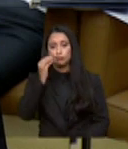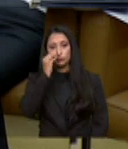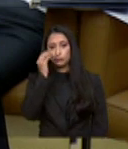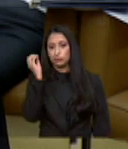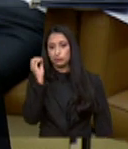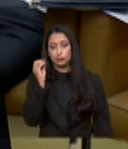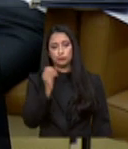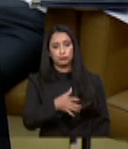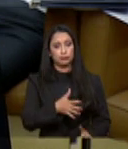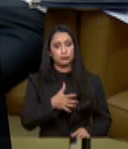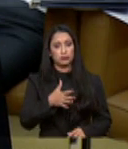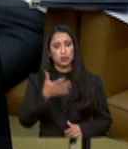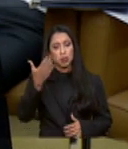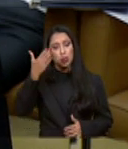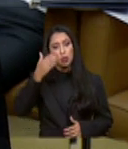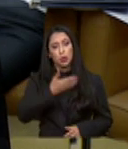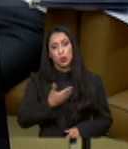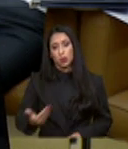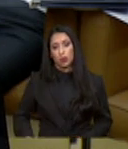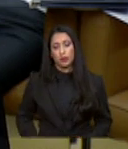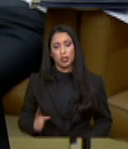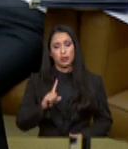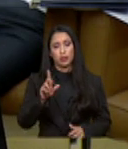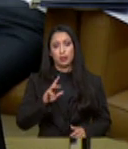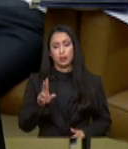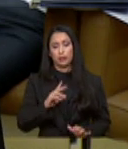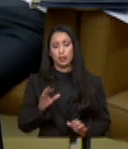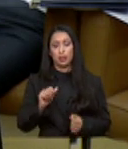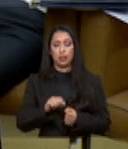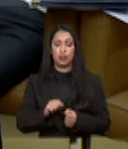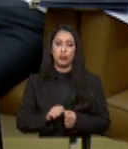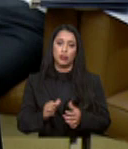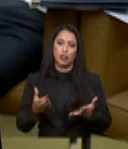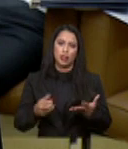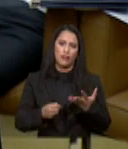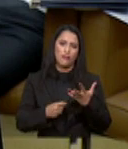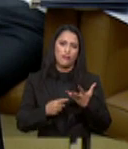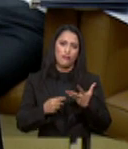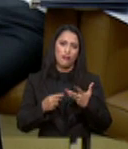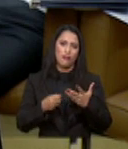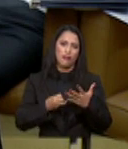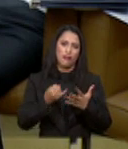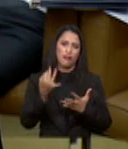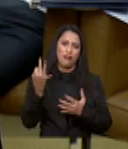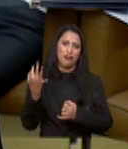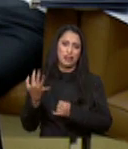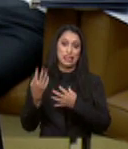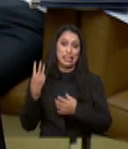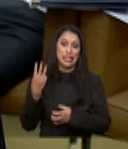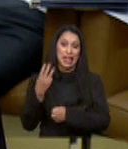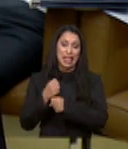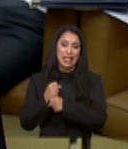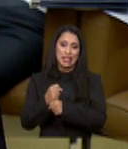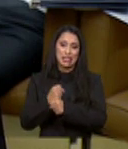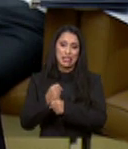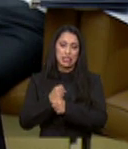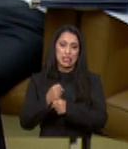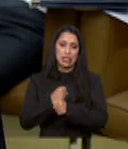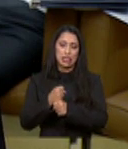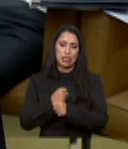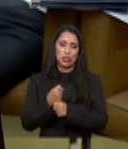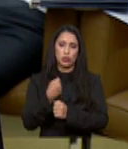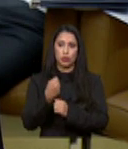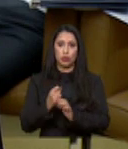pelo governo federal. Nós temos aqui inúmeros dados relativos ao crescimento há 3 anos consecutivos dos índices de